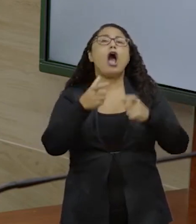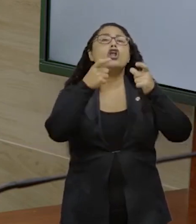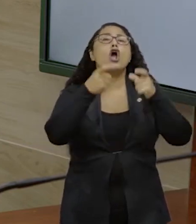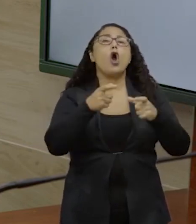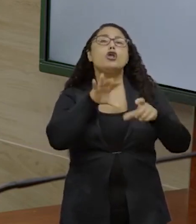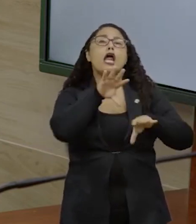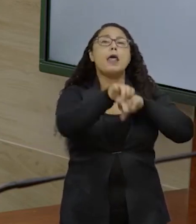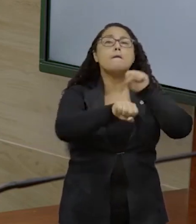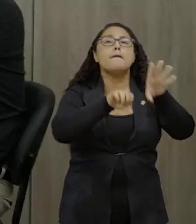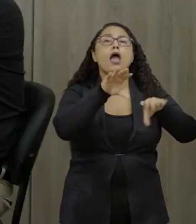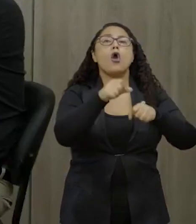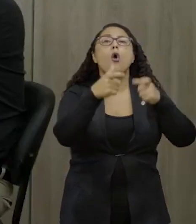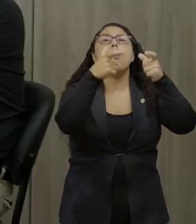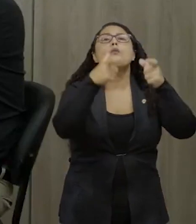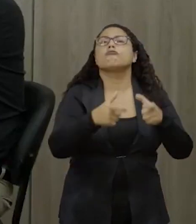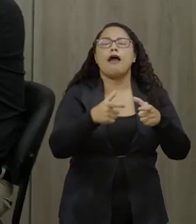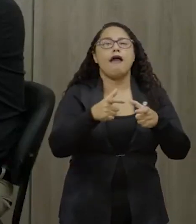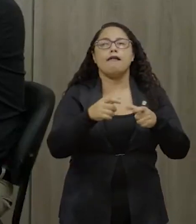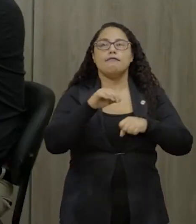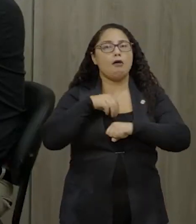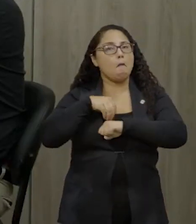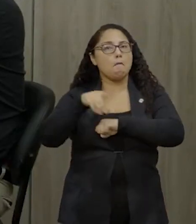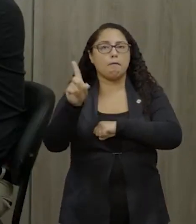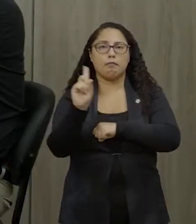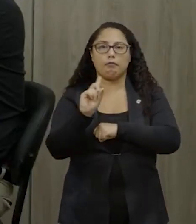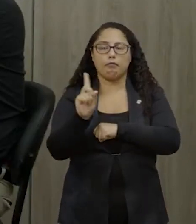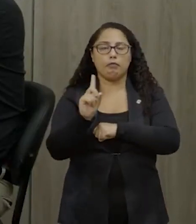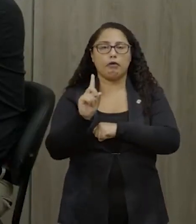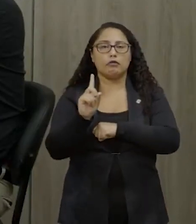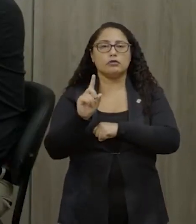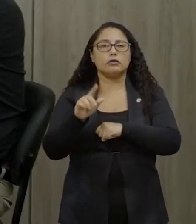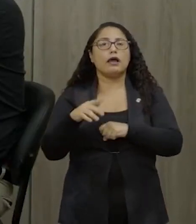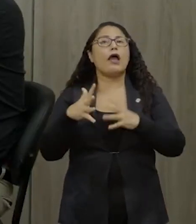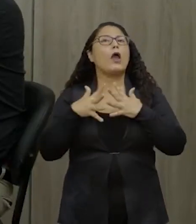que ele pegou aquela informação. Sim. E